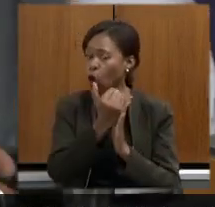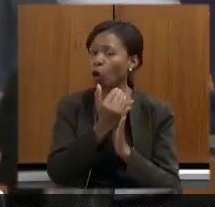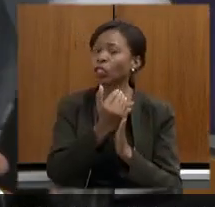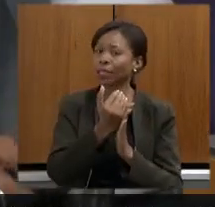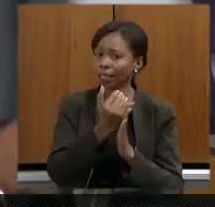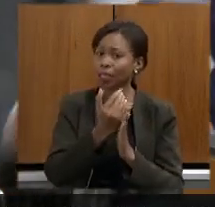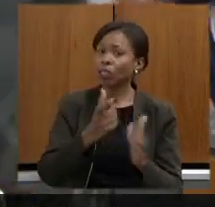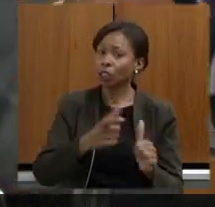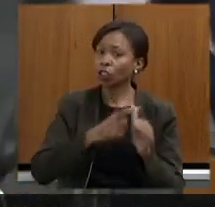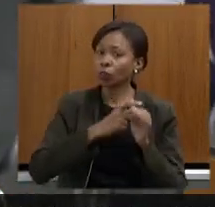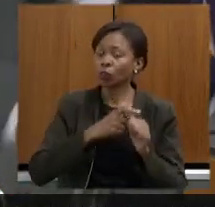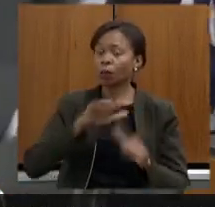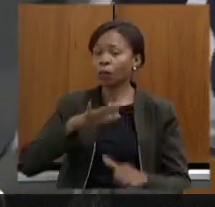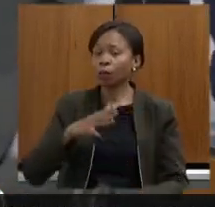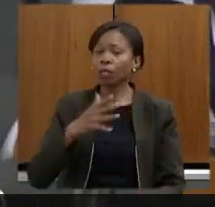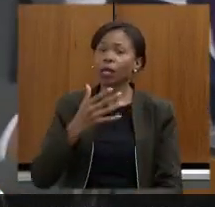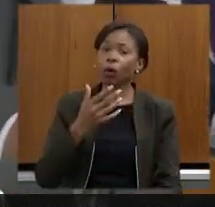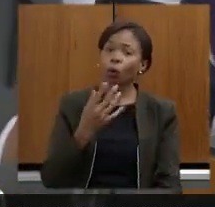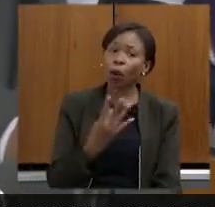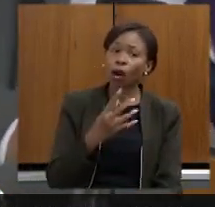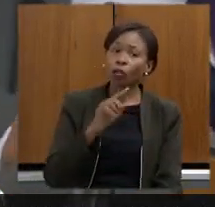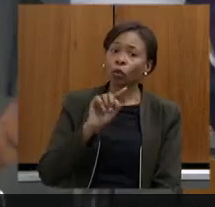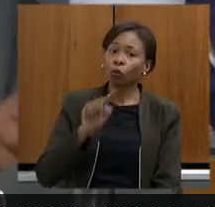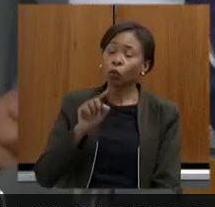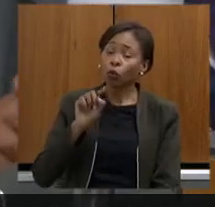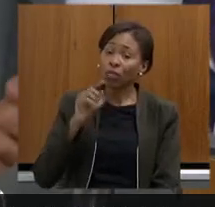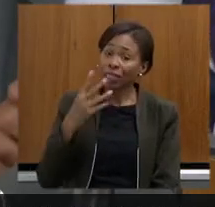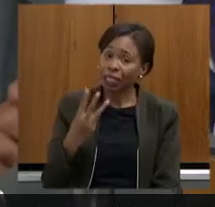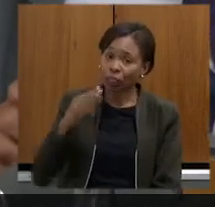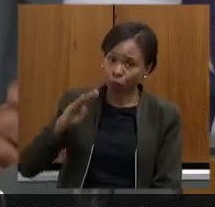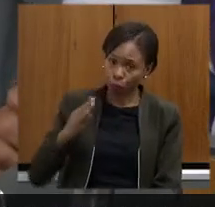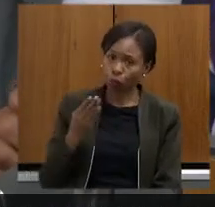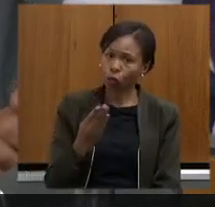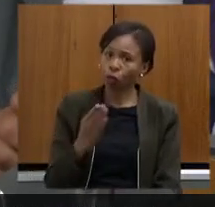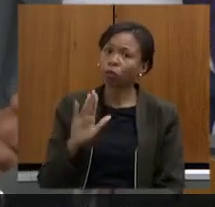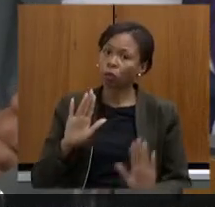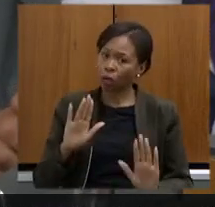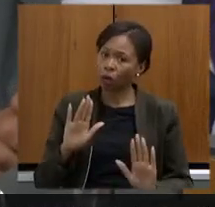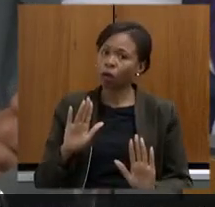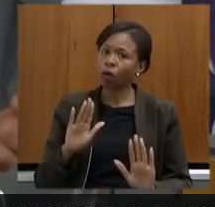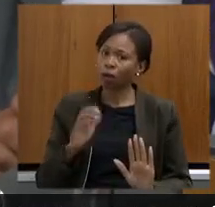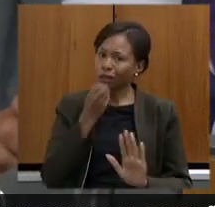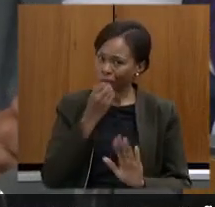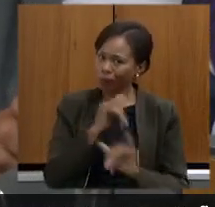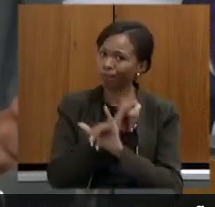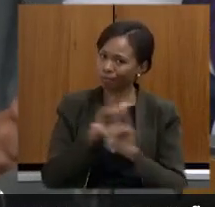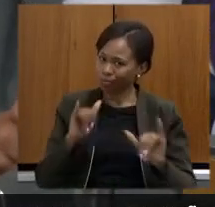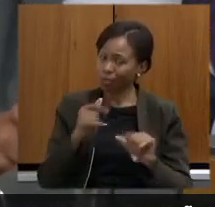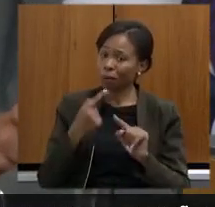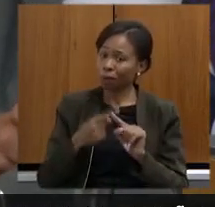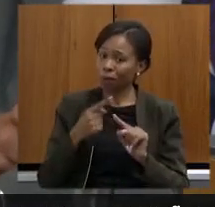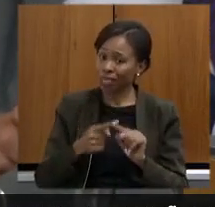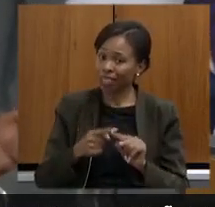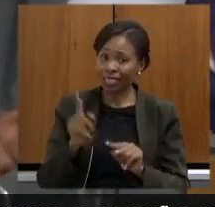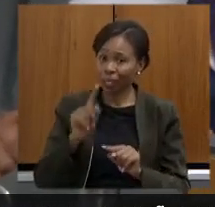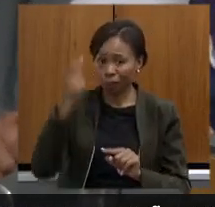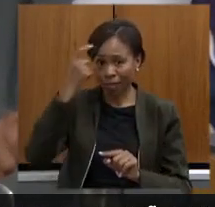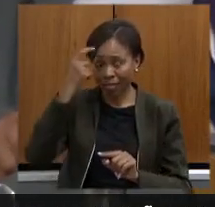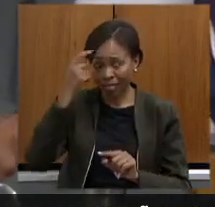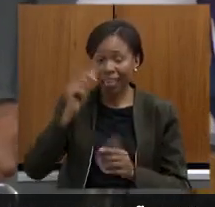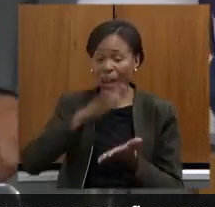quatro. 3 bilhões tão importante que se registre-se para não ter nenhuma sensação de que toda a dívida passiva